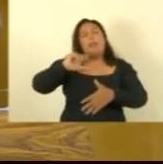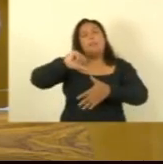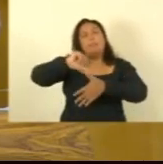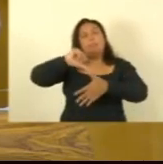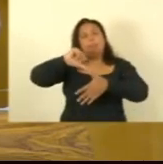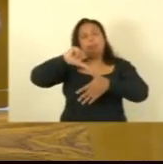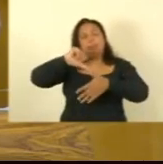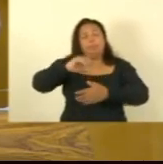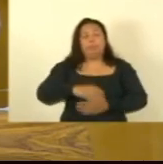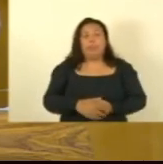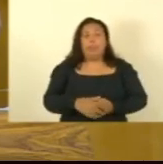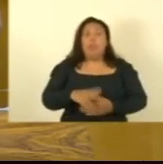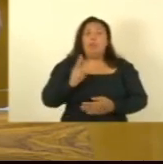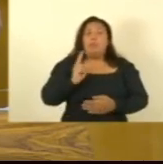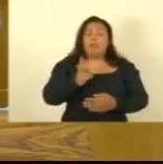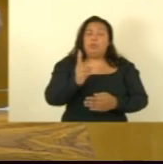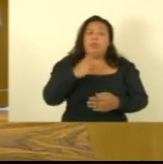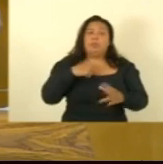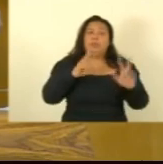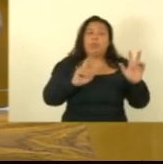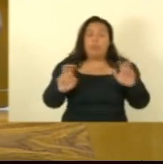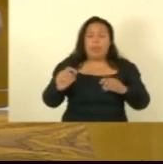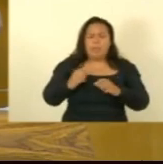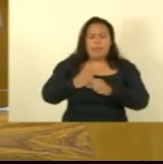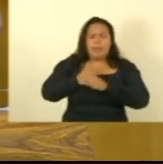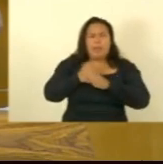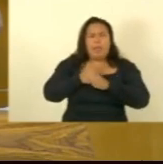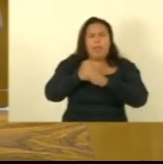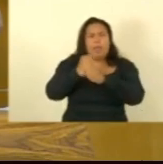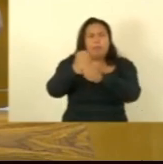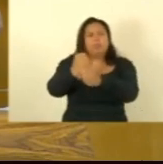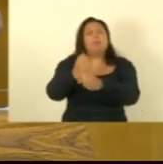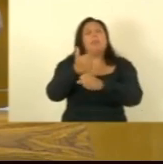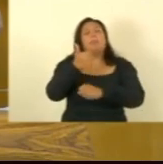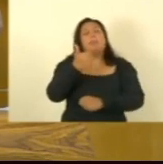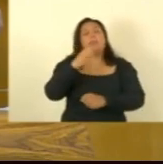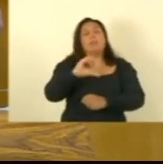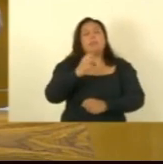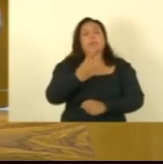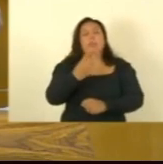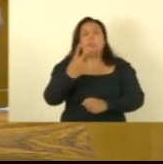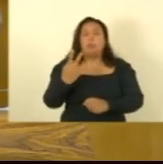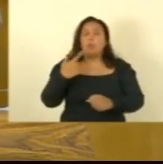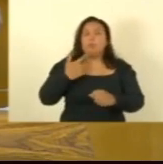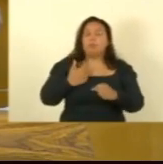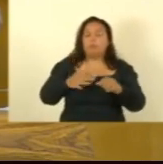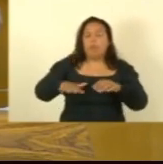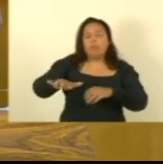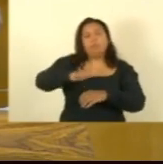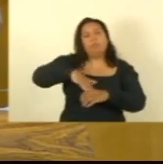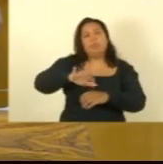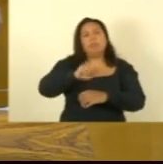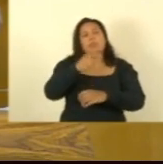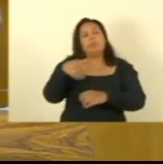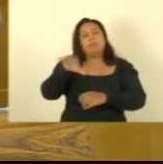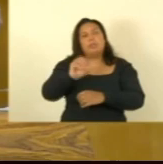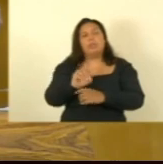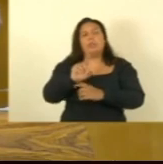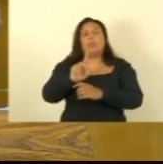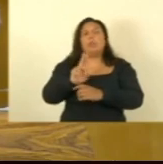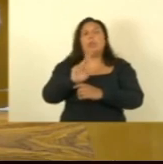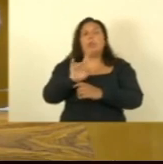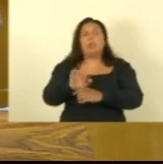em defesa da unidade nacional, décadas depois, em 1932, nas terras de São Luís de